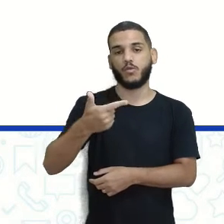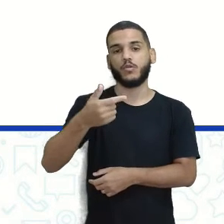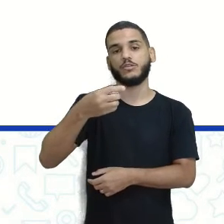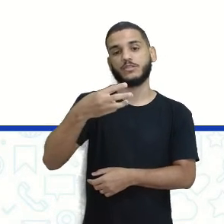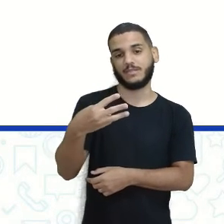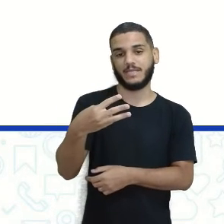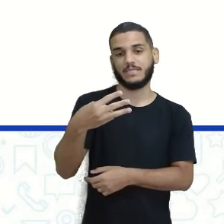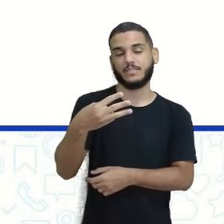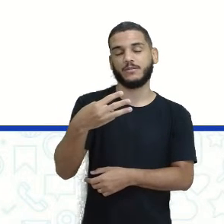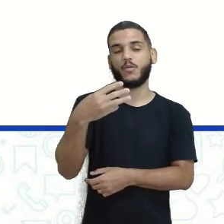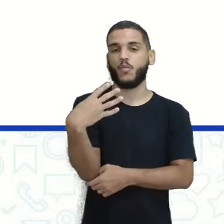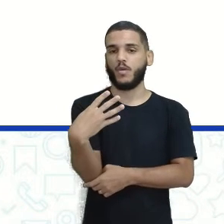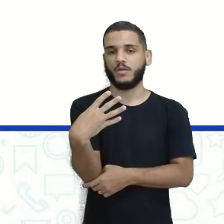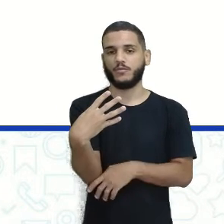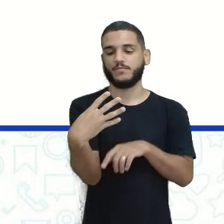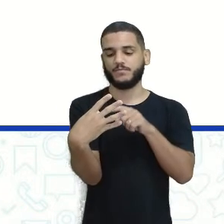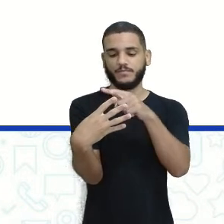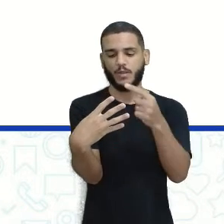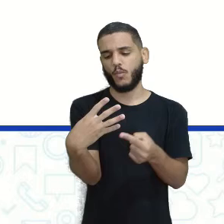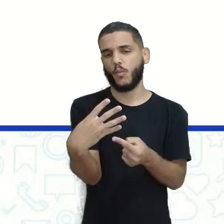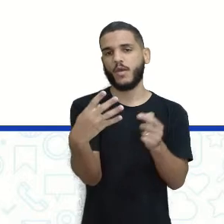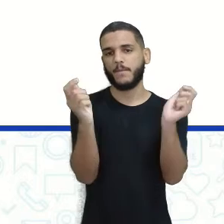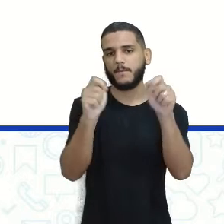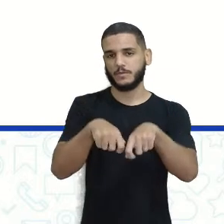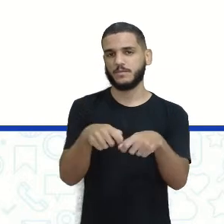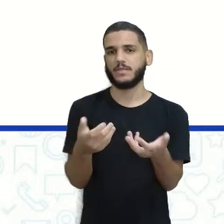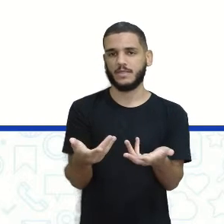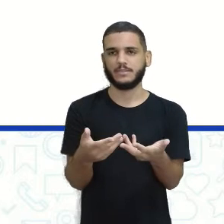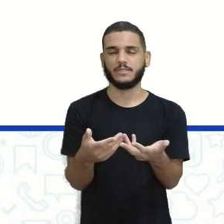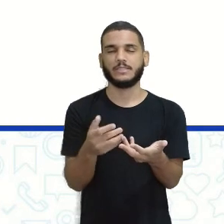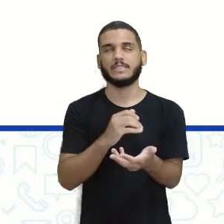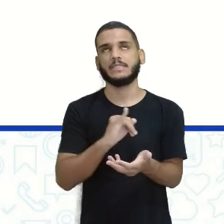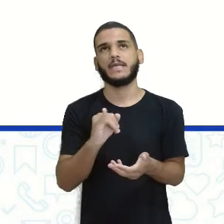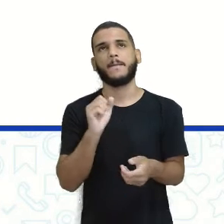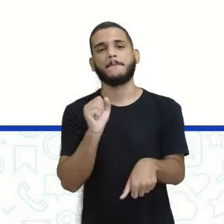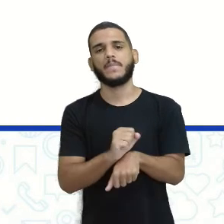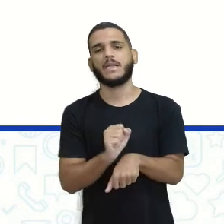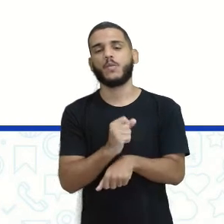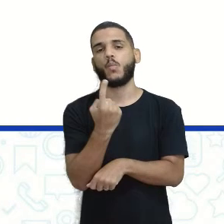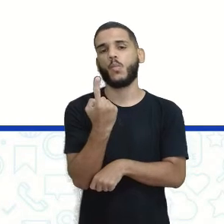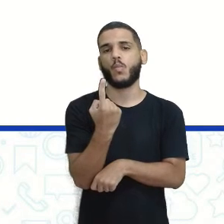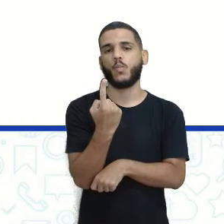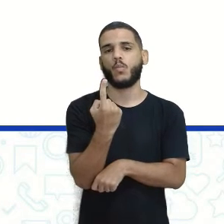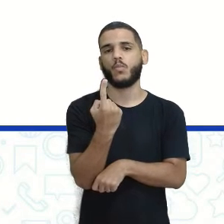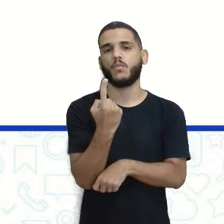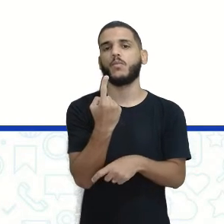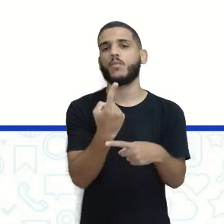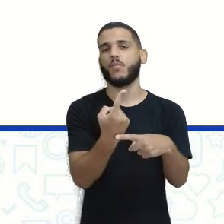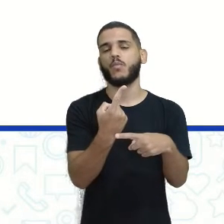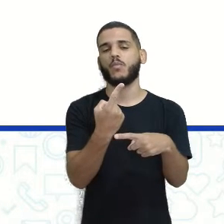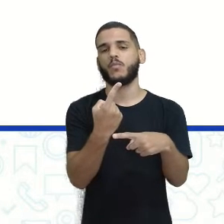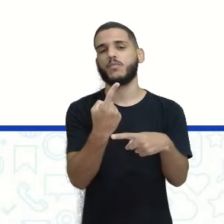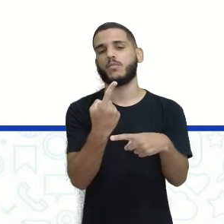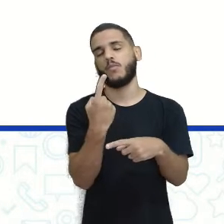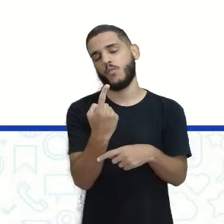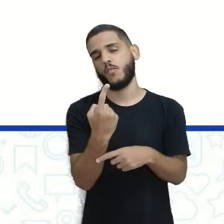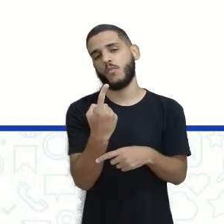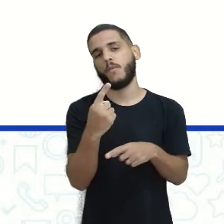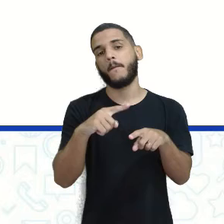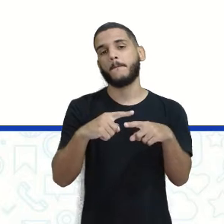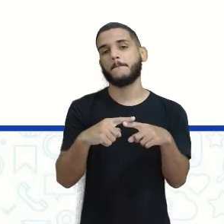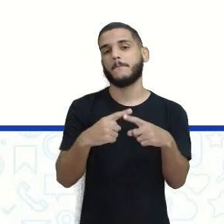tenho 4 possibilidades. E se eu quero parar no número 1, eu tenho uma chance em 4. Mas eu tenho 4